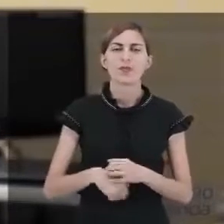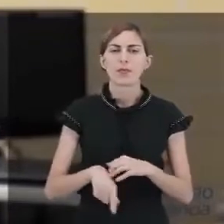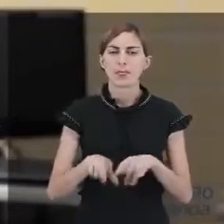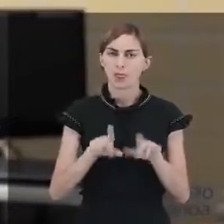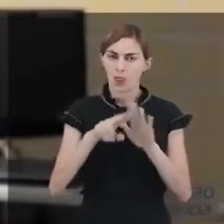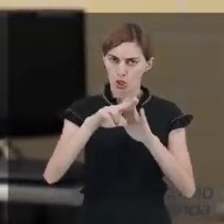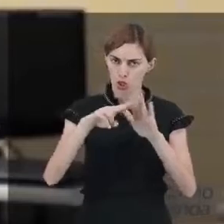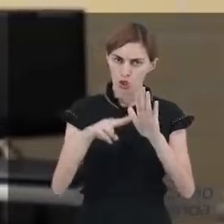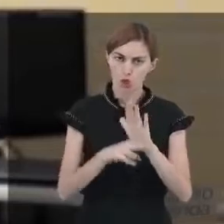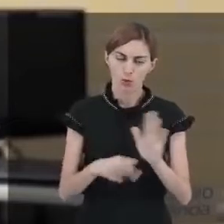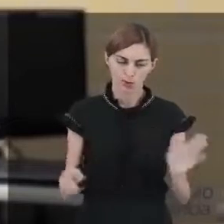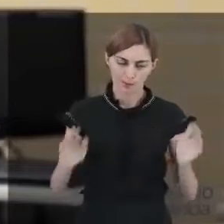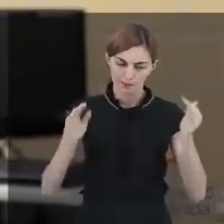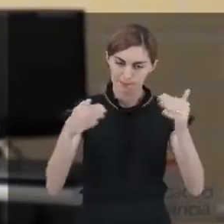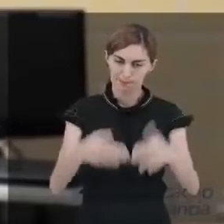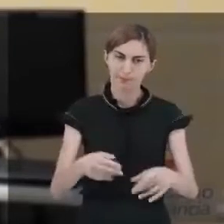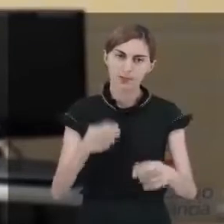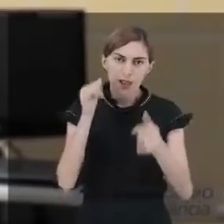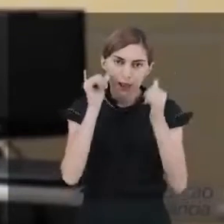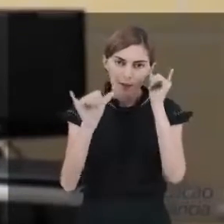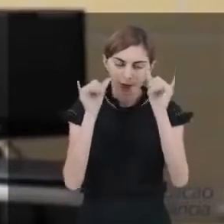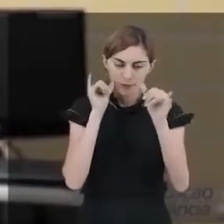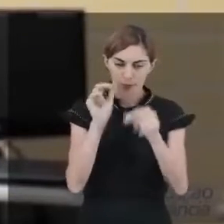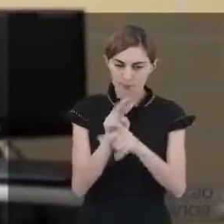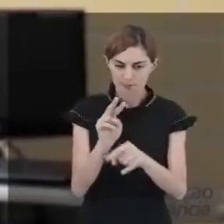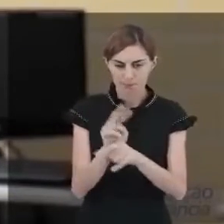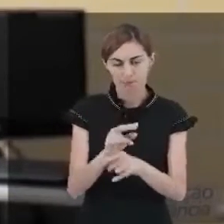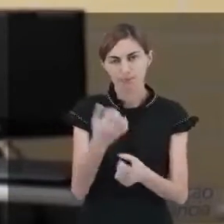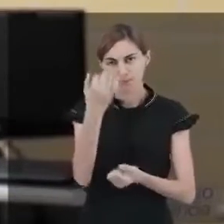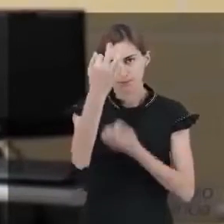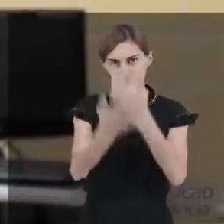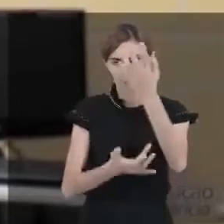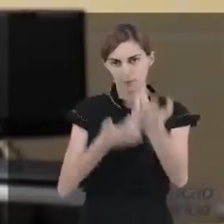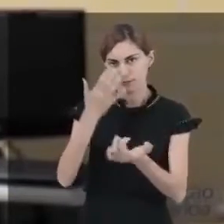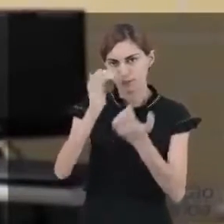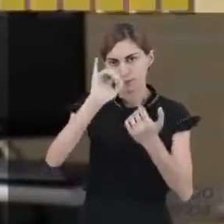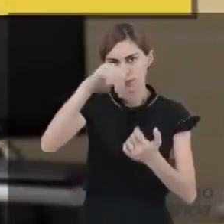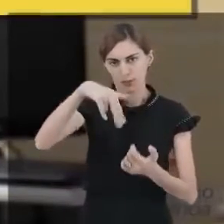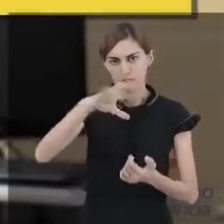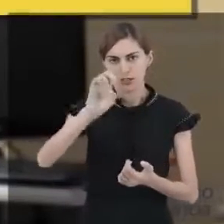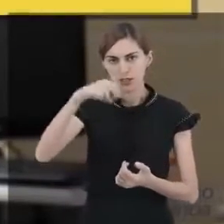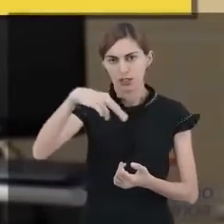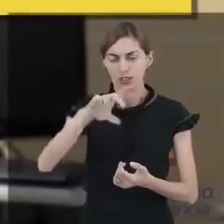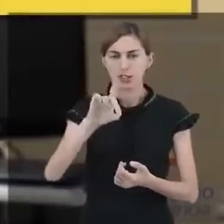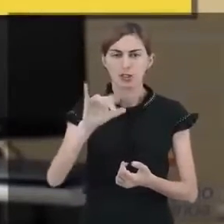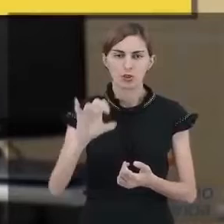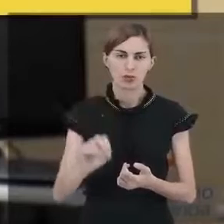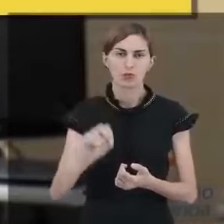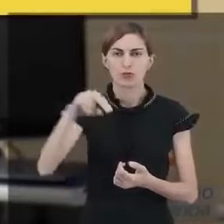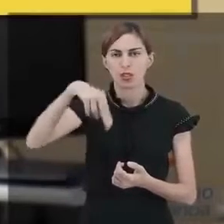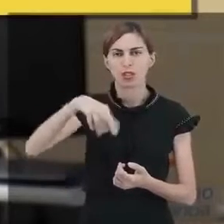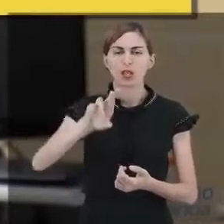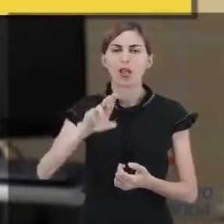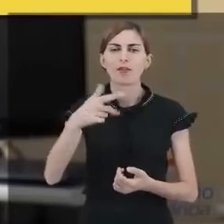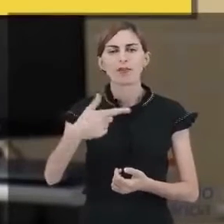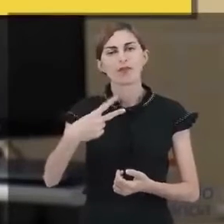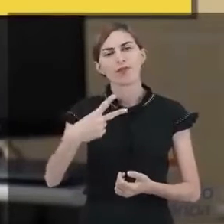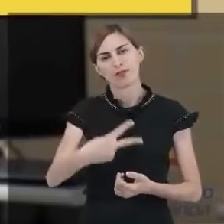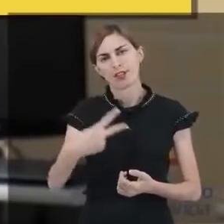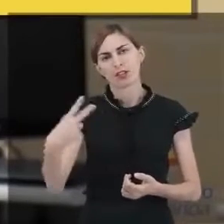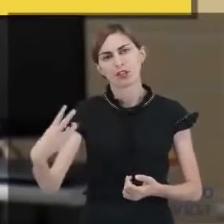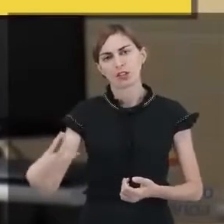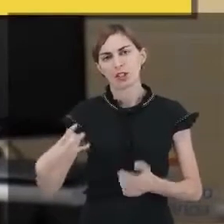as normas relativas à prevenção de incêndio. Tá? E sobre a NR 23 é o que nós vamos falar agora. A NR 23, ela tem